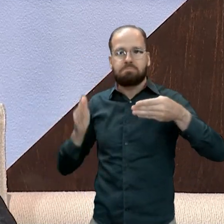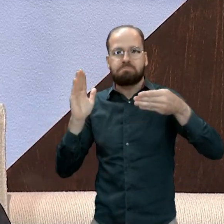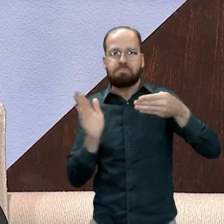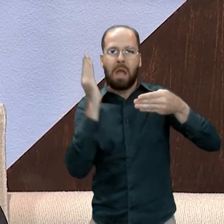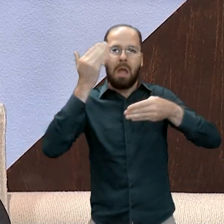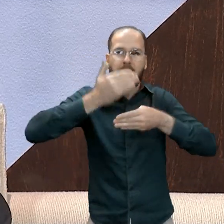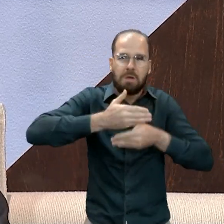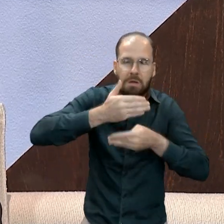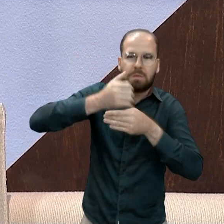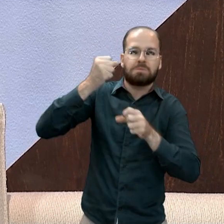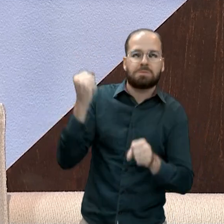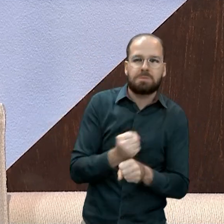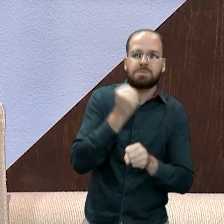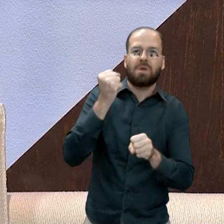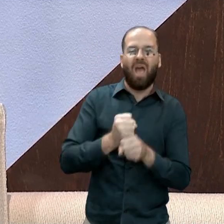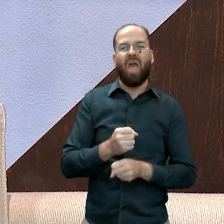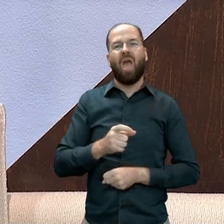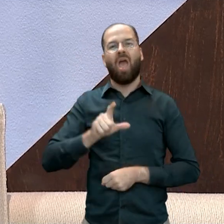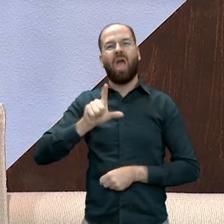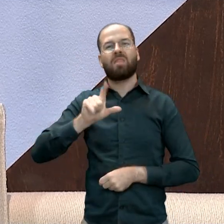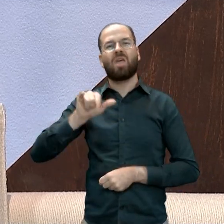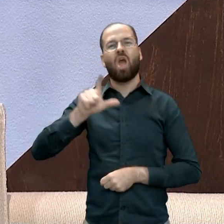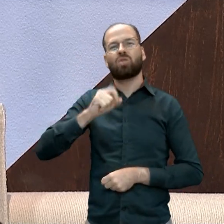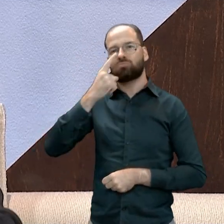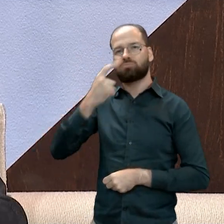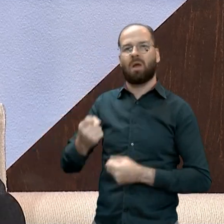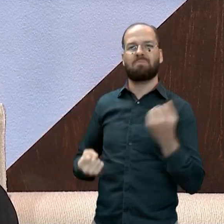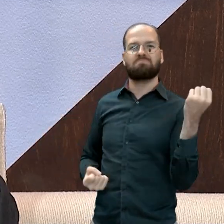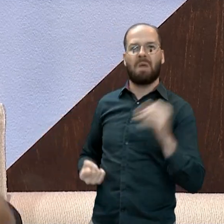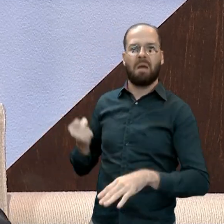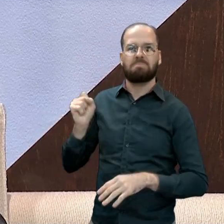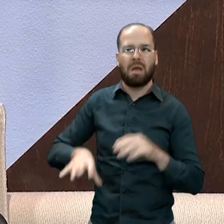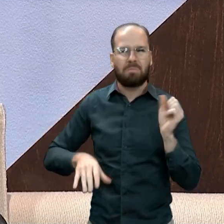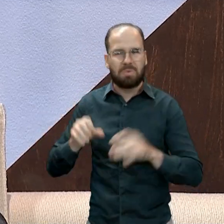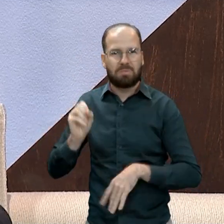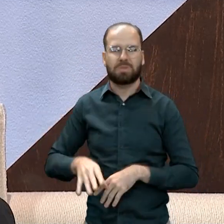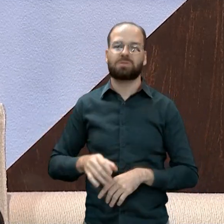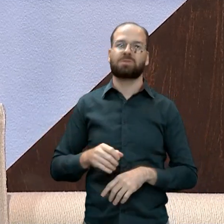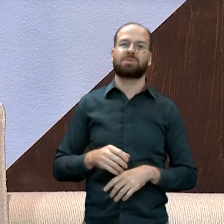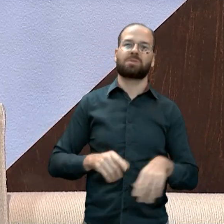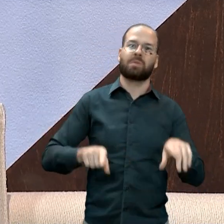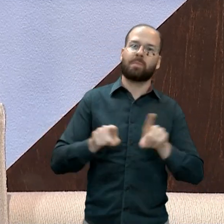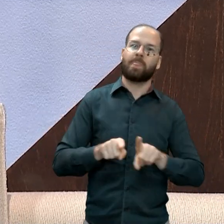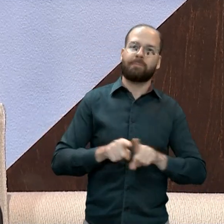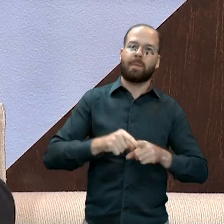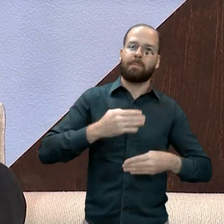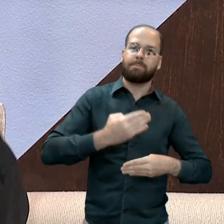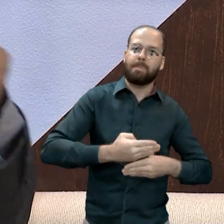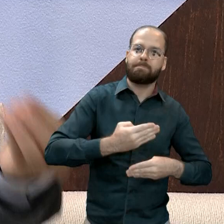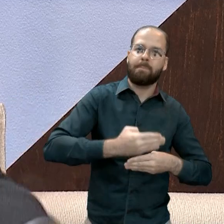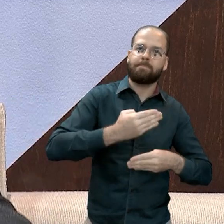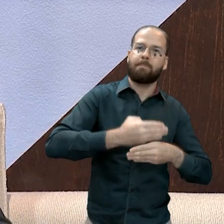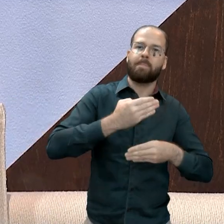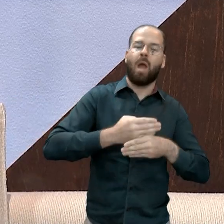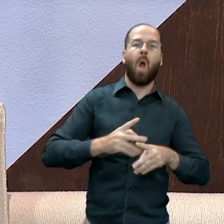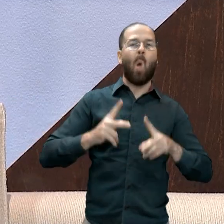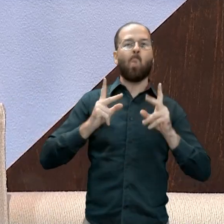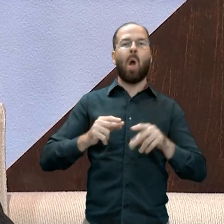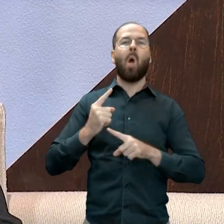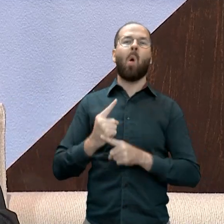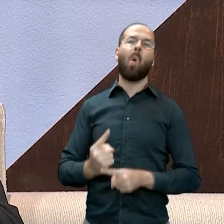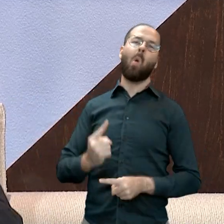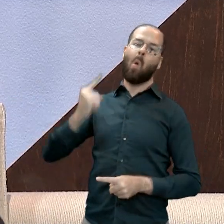muito resíduo, né? Tem muita produção de resíduo. Se faz tijolo e bloco e cerâmica como se fazia no Império